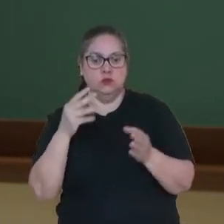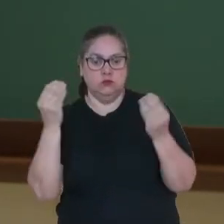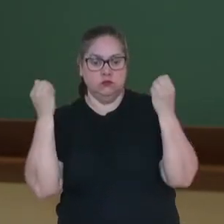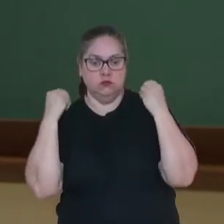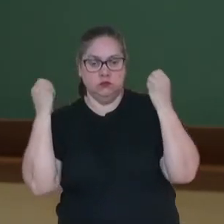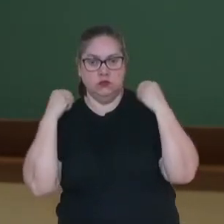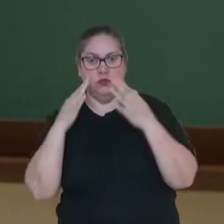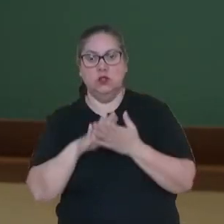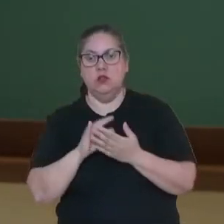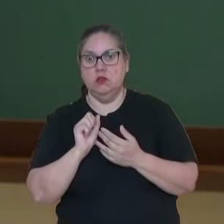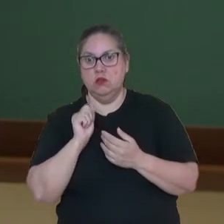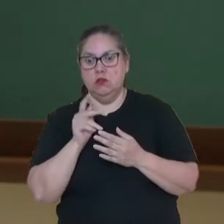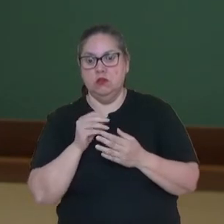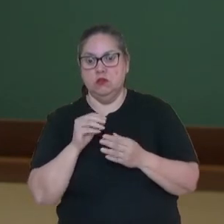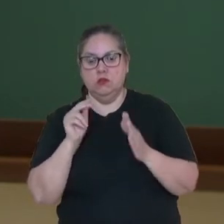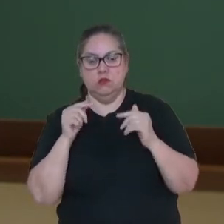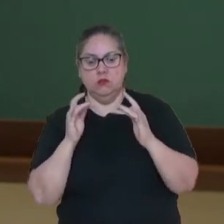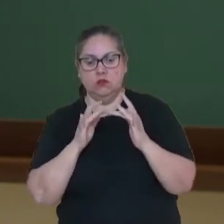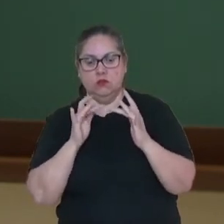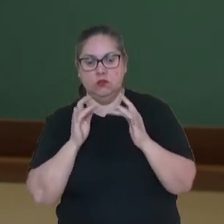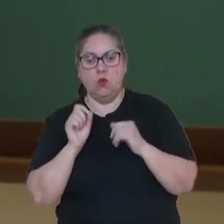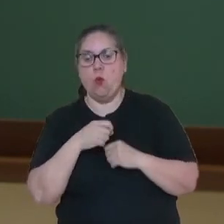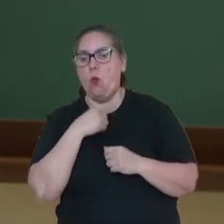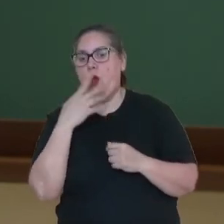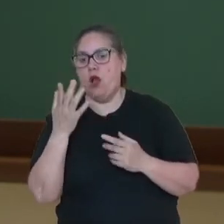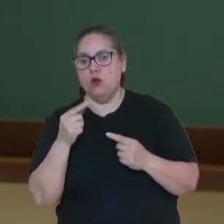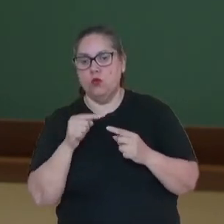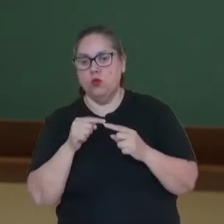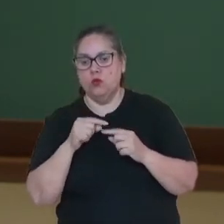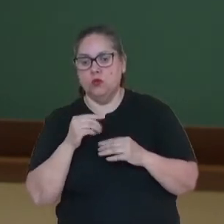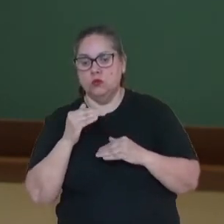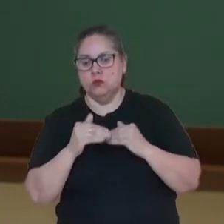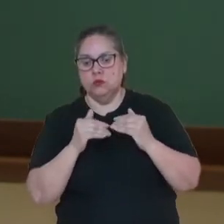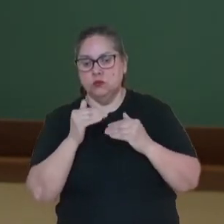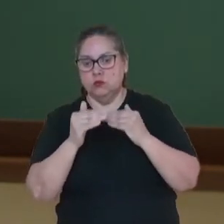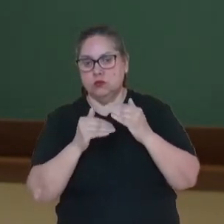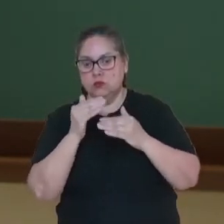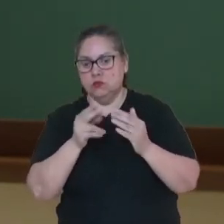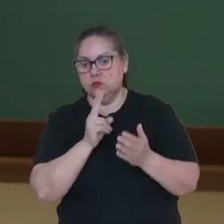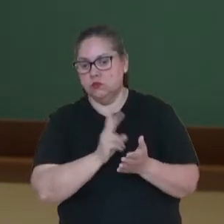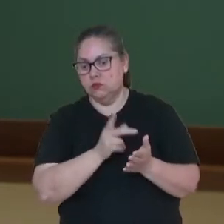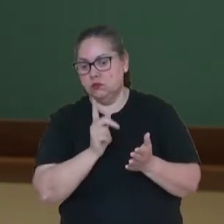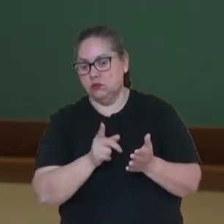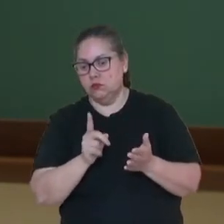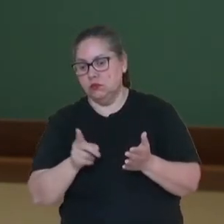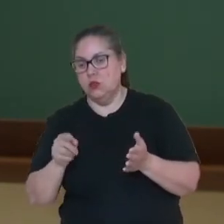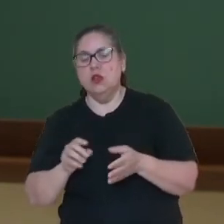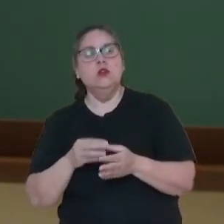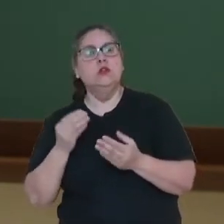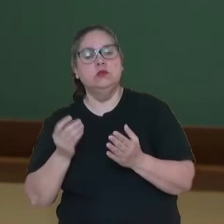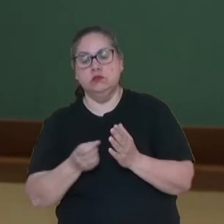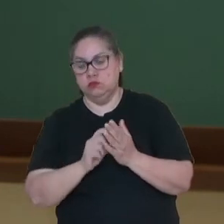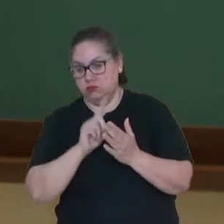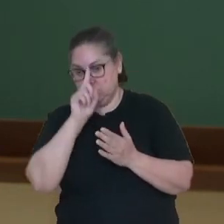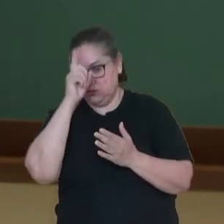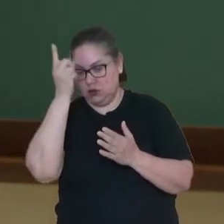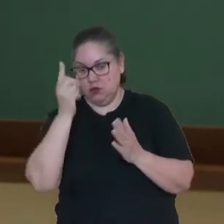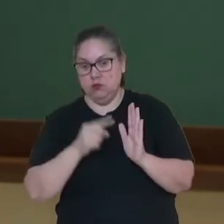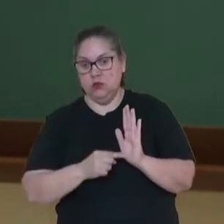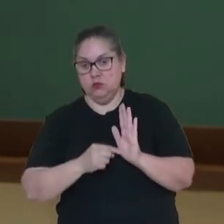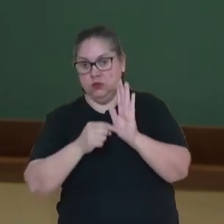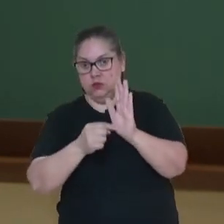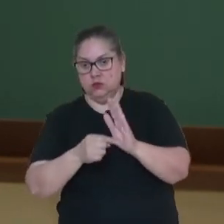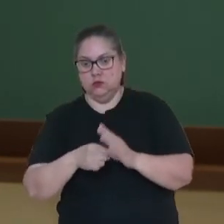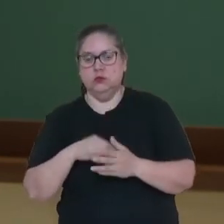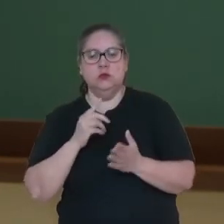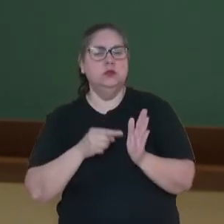exercícios, tá? Vão combinar qual vai ser a sequência dos teus exercícios e vão criar uma apresentação.